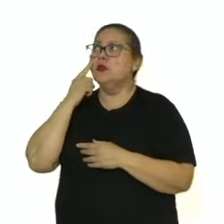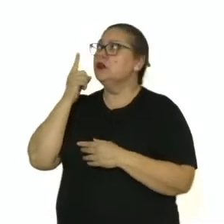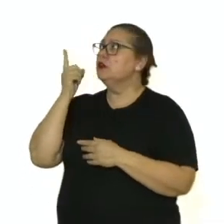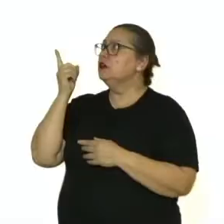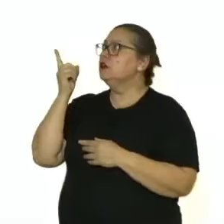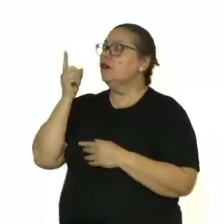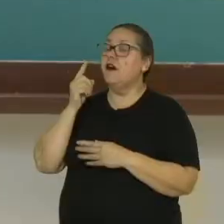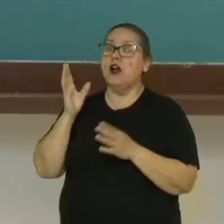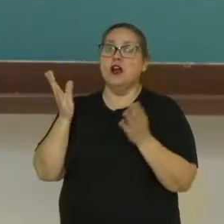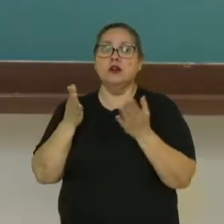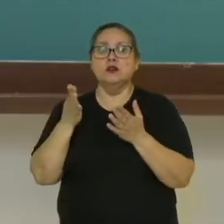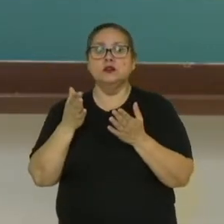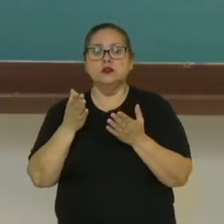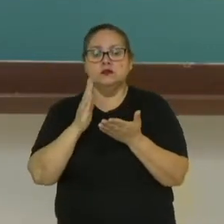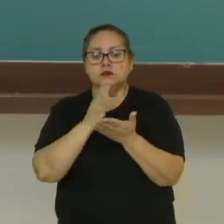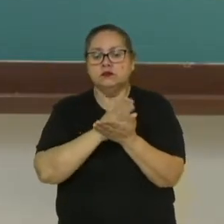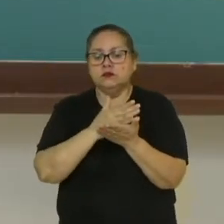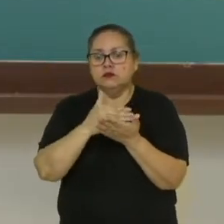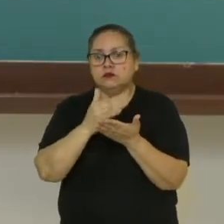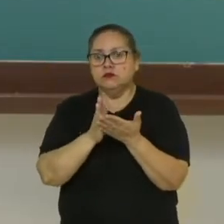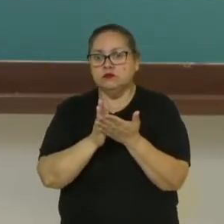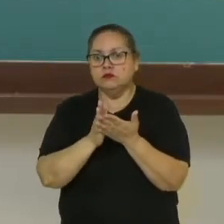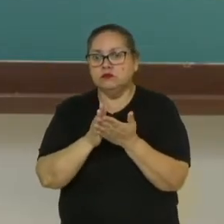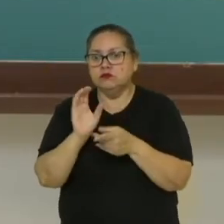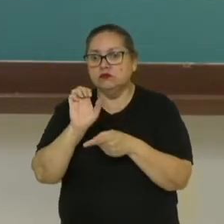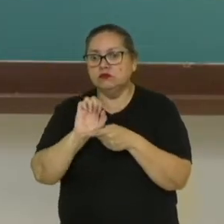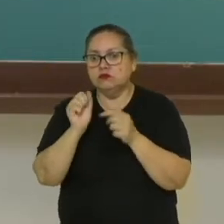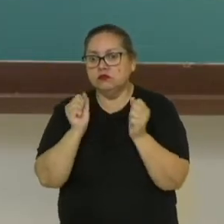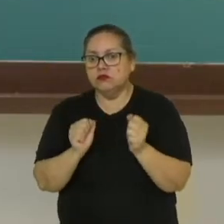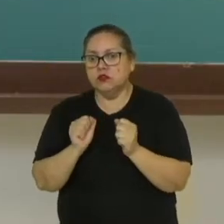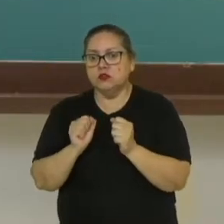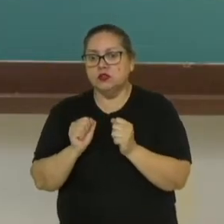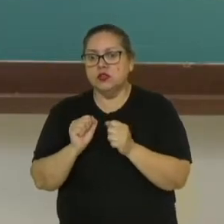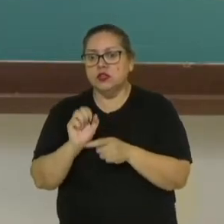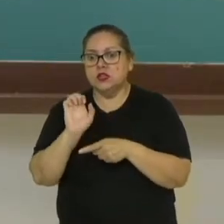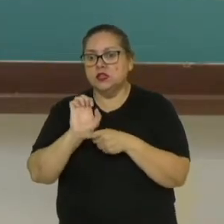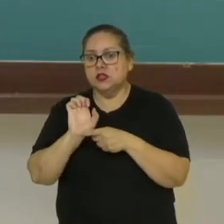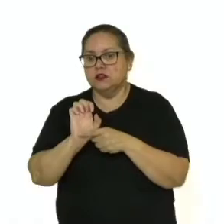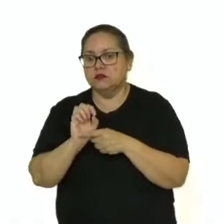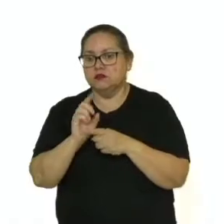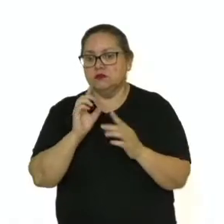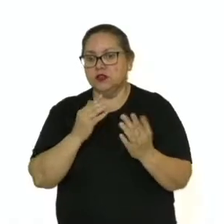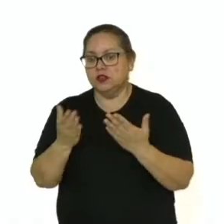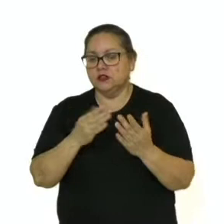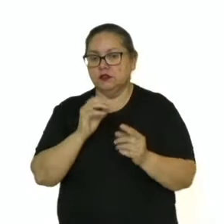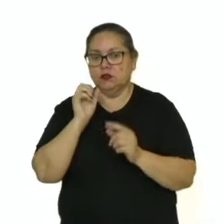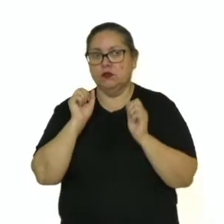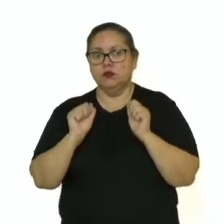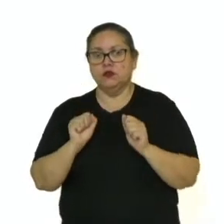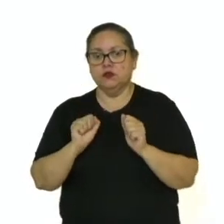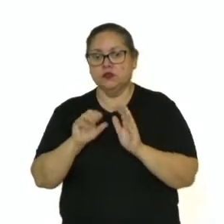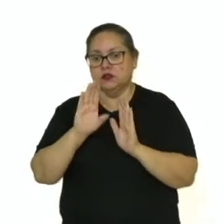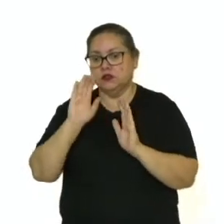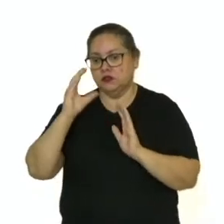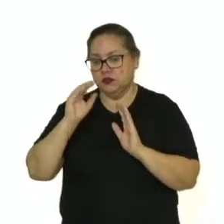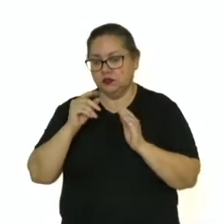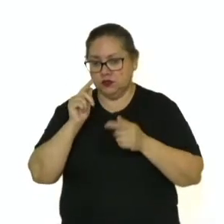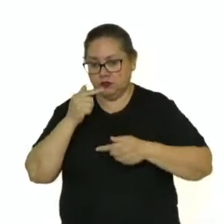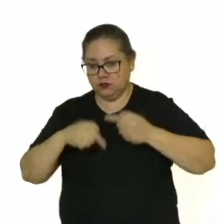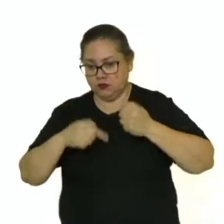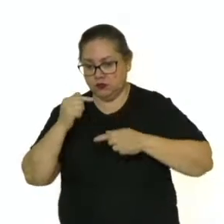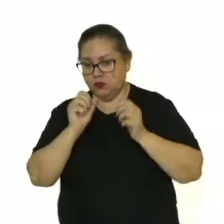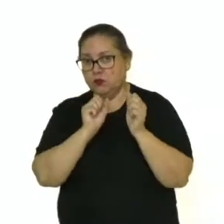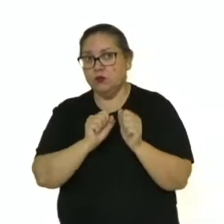Vamos ver agora as divisões de poderes no Estado. Vamos pegar a ideia de Estado em relação ao poder. Na ciência política, o